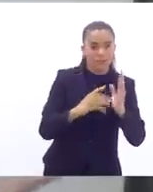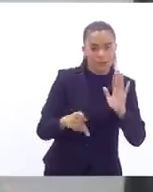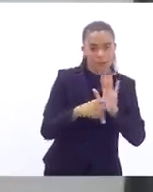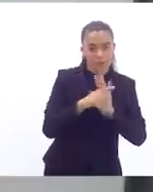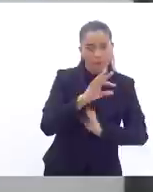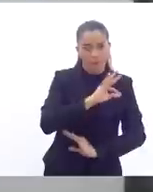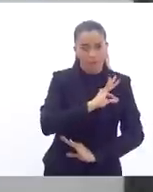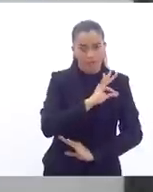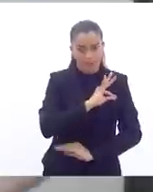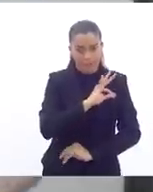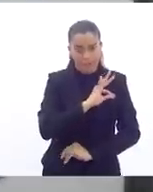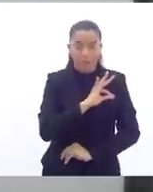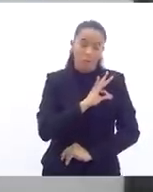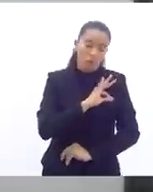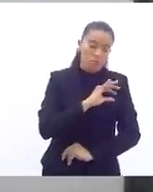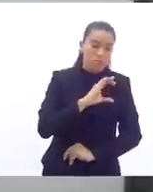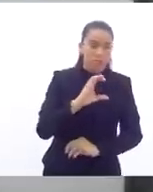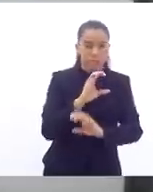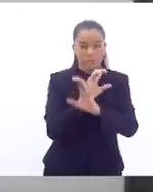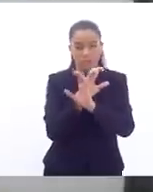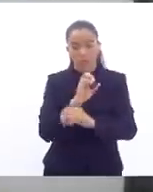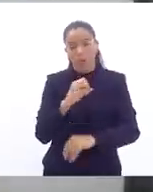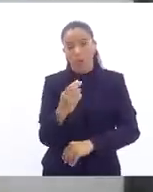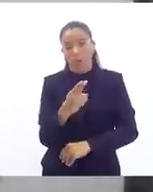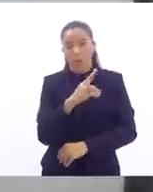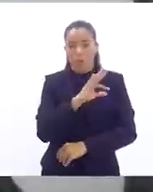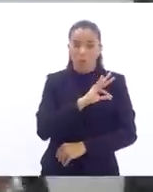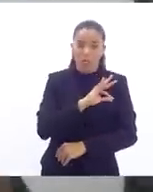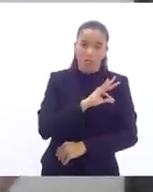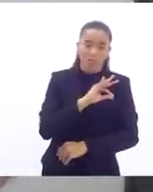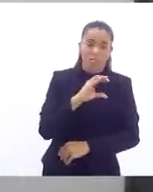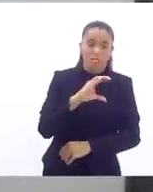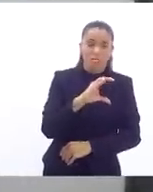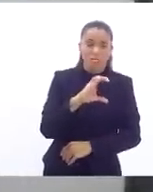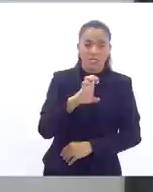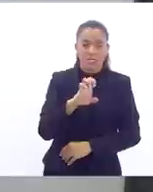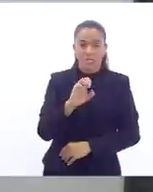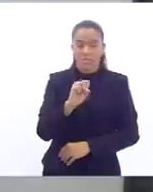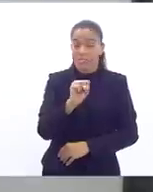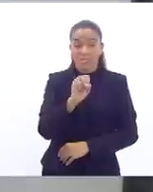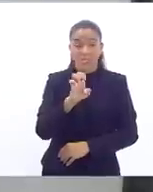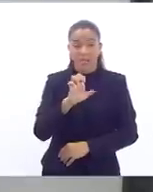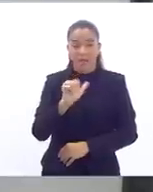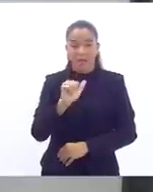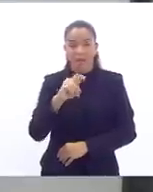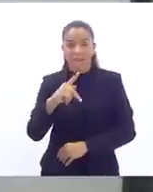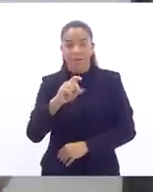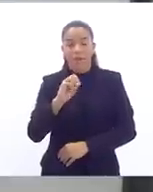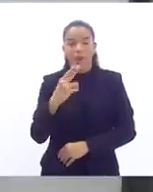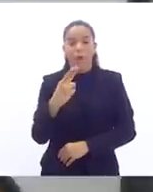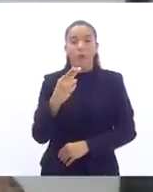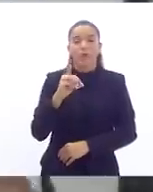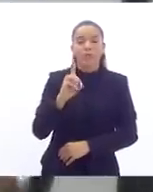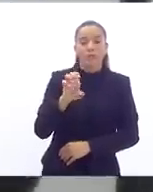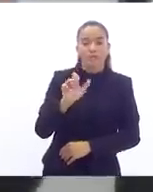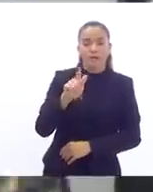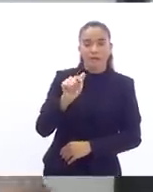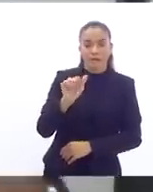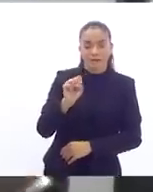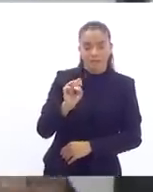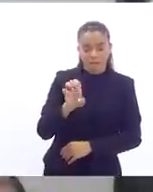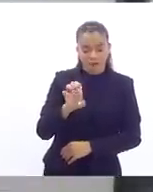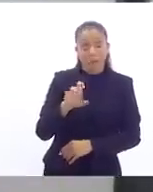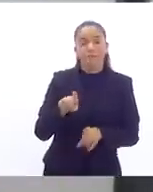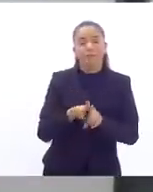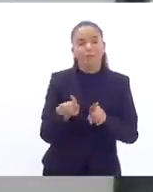civil seja da Polícia Civil seja da SEAP da polícia penal seja do degasi que aguardam desde a